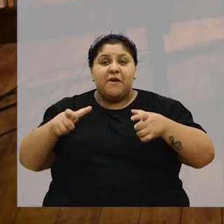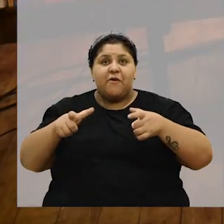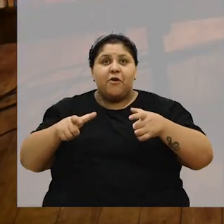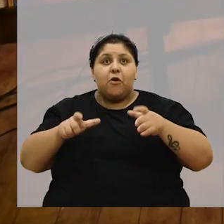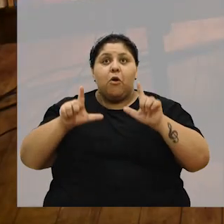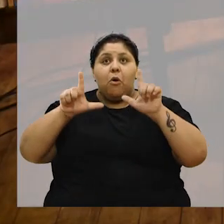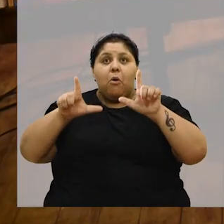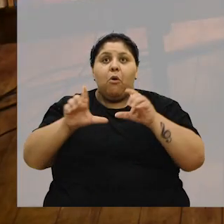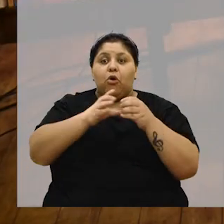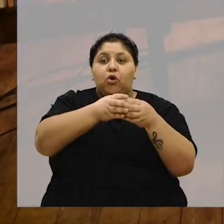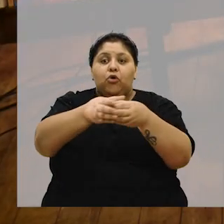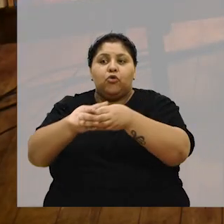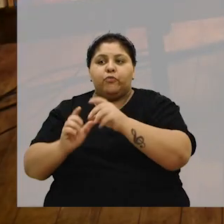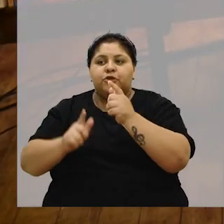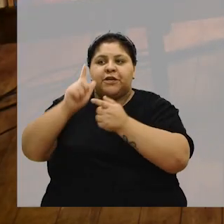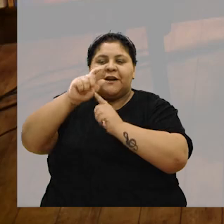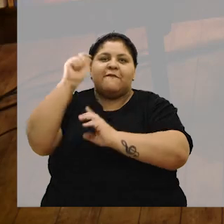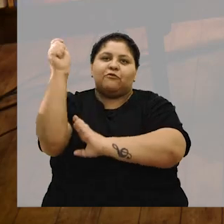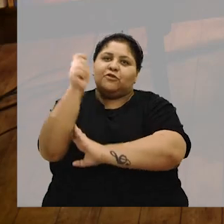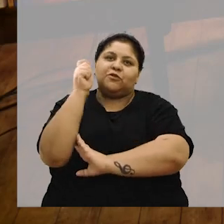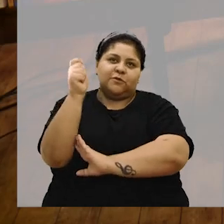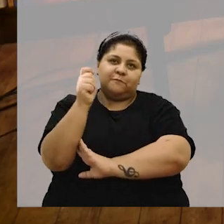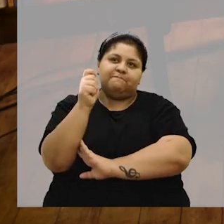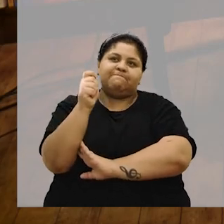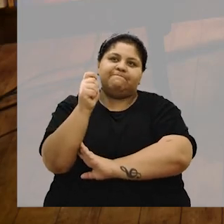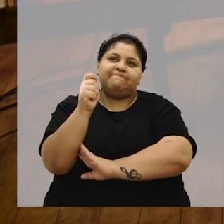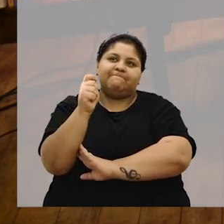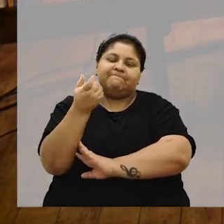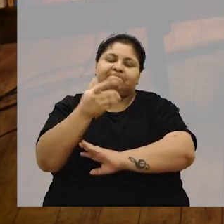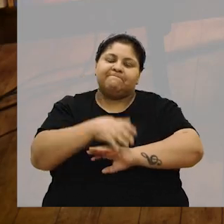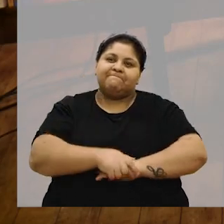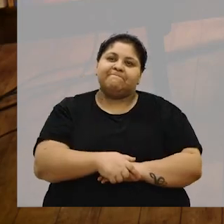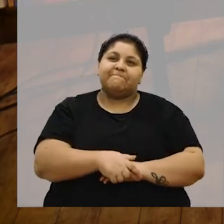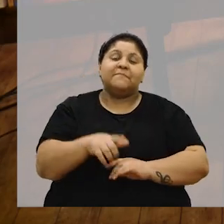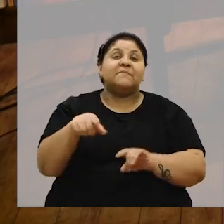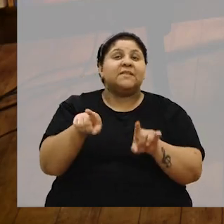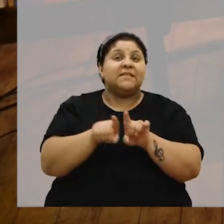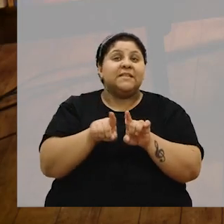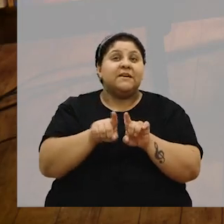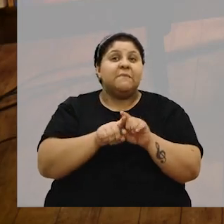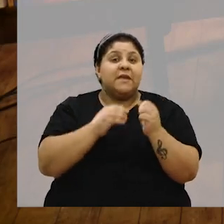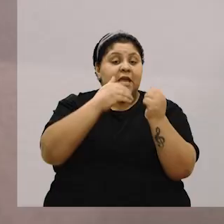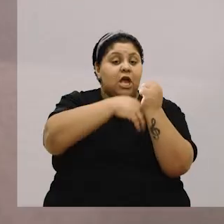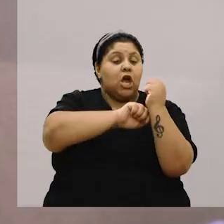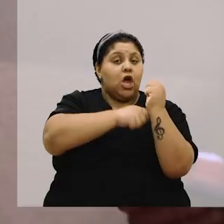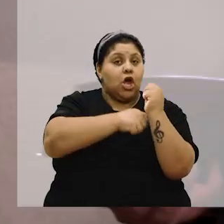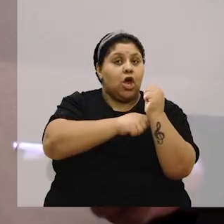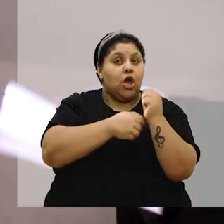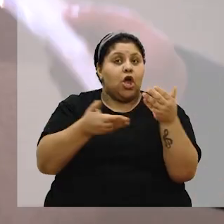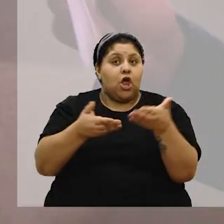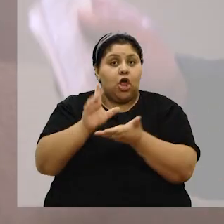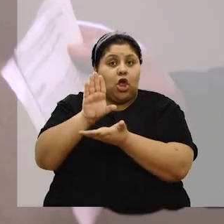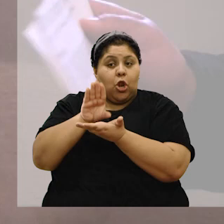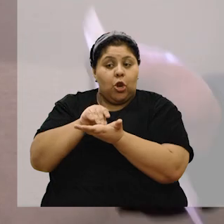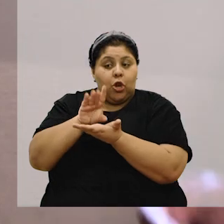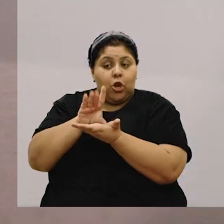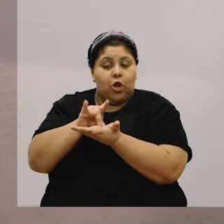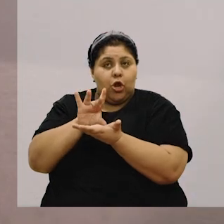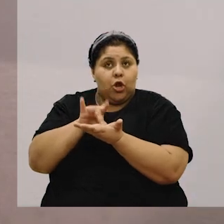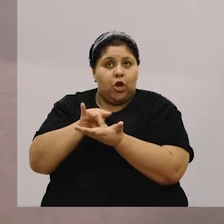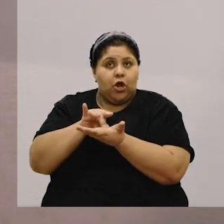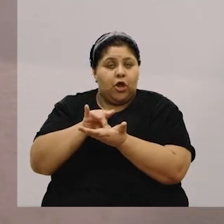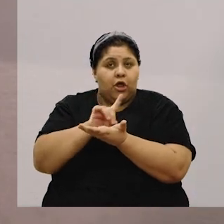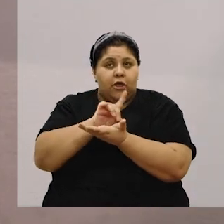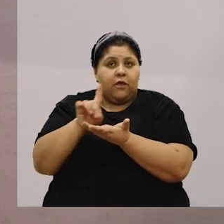o maior bloco de carnaval do Rio Grande do Sul, né? Então é isso, um pouco, essa é a nossa Caxias do Sul. Talvez aí também esteja o segredo, que, por exemplo, nós estamos gravando